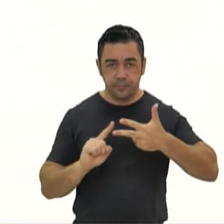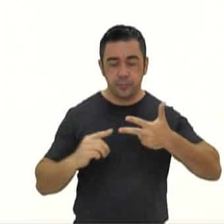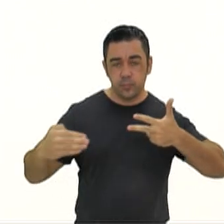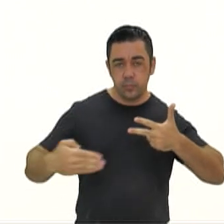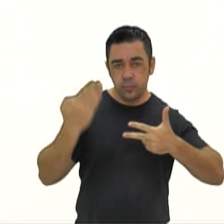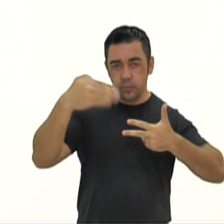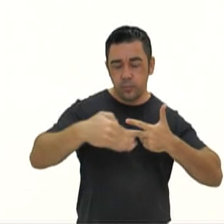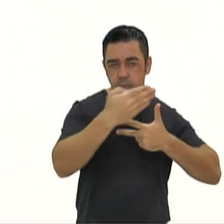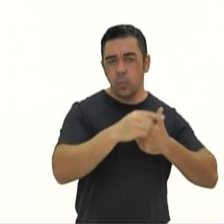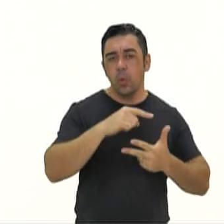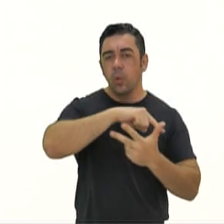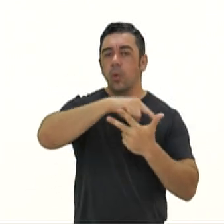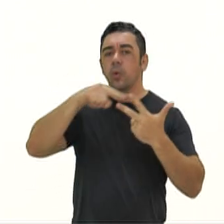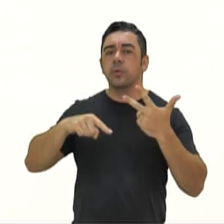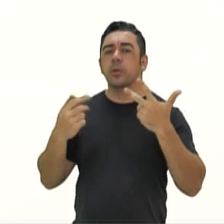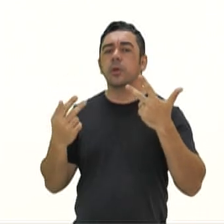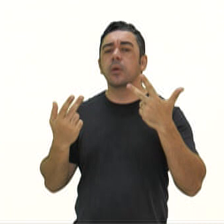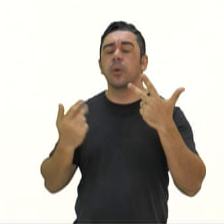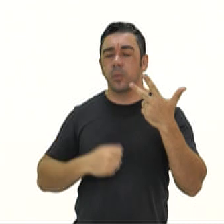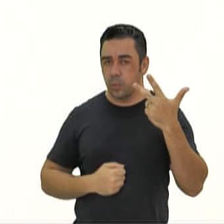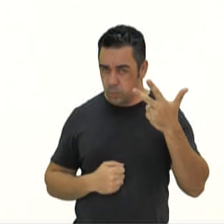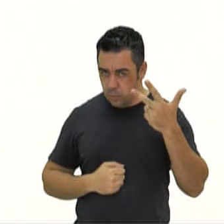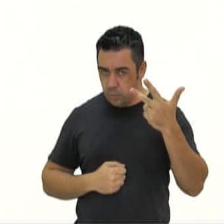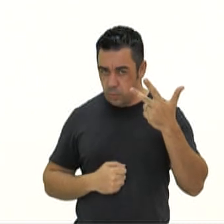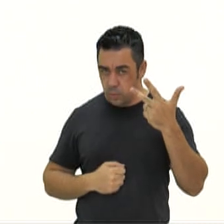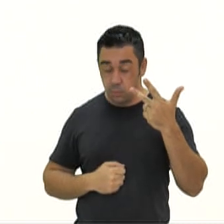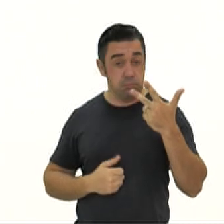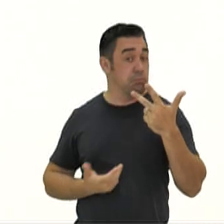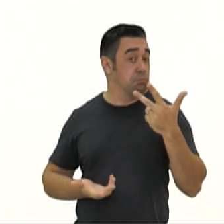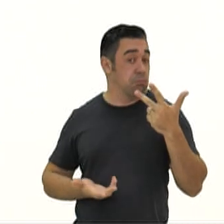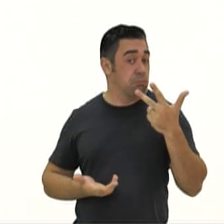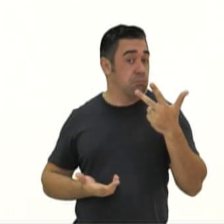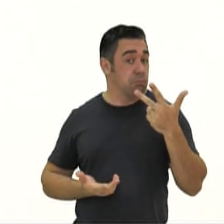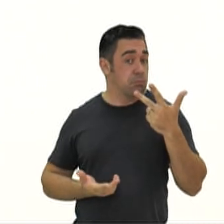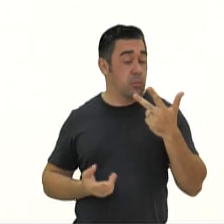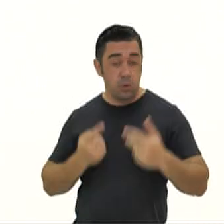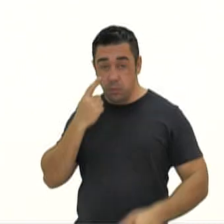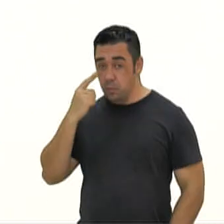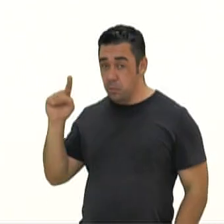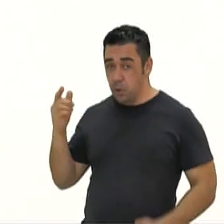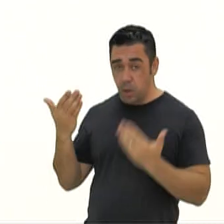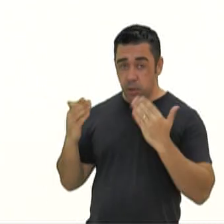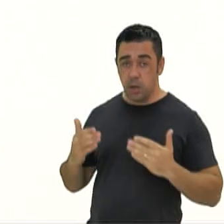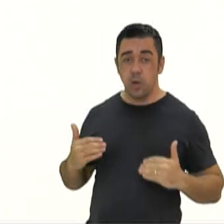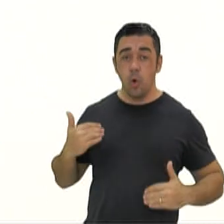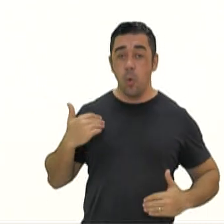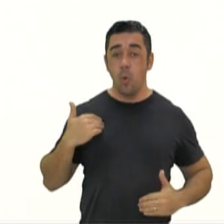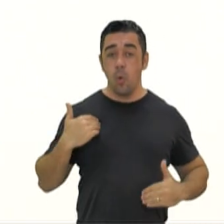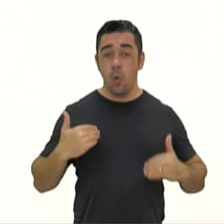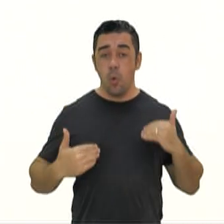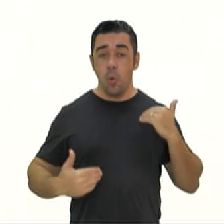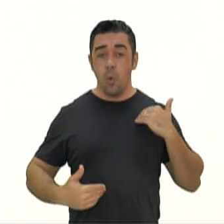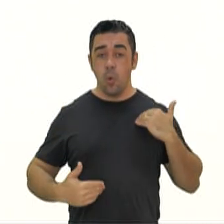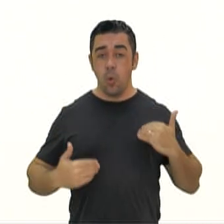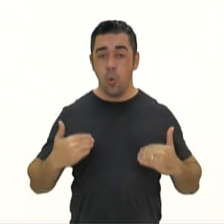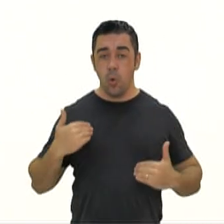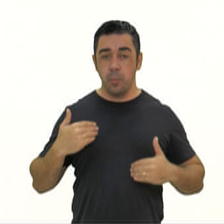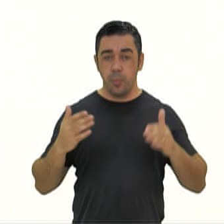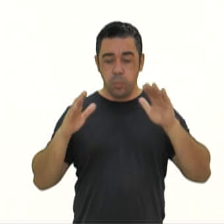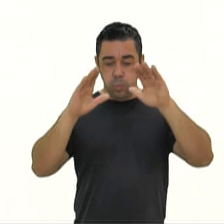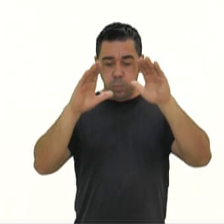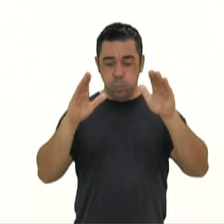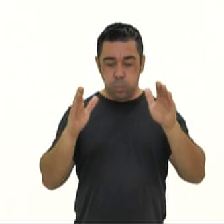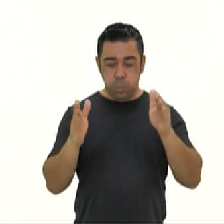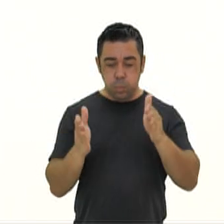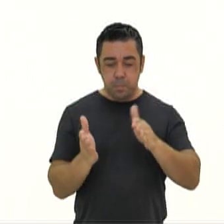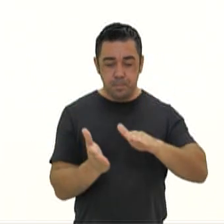que eles têm em comum? Ora, se nós analisarmos o formato do corpo e a